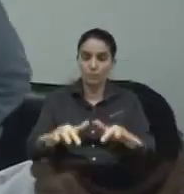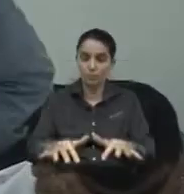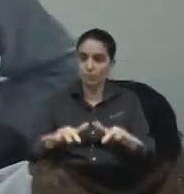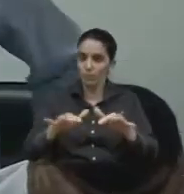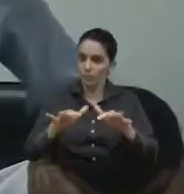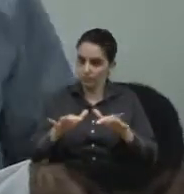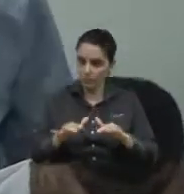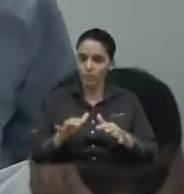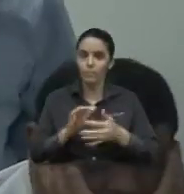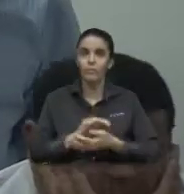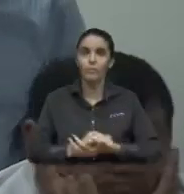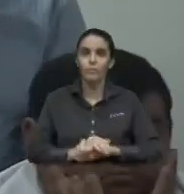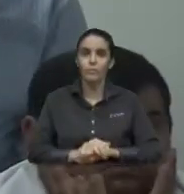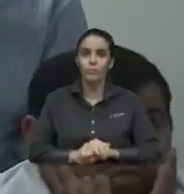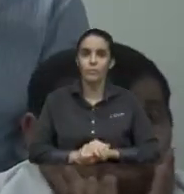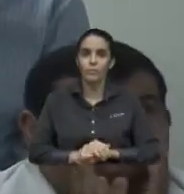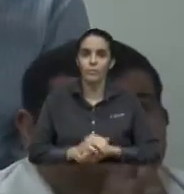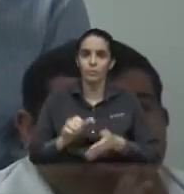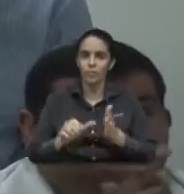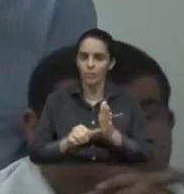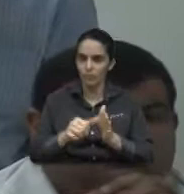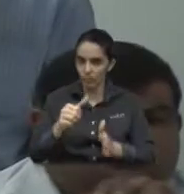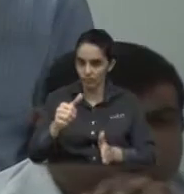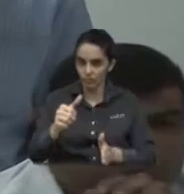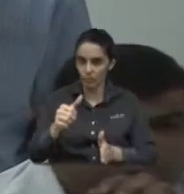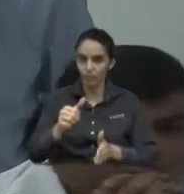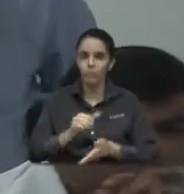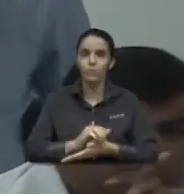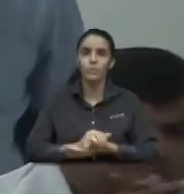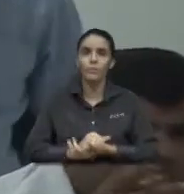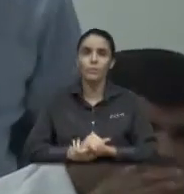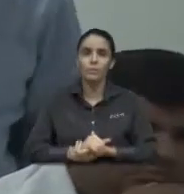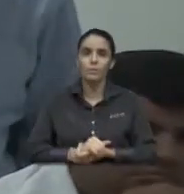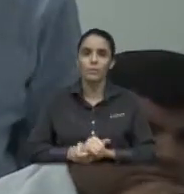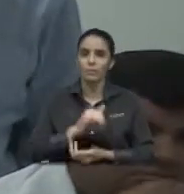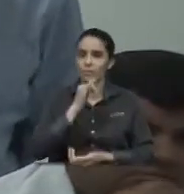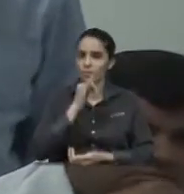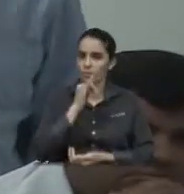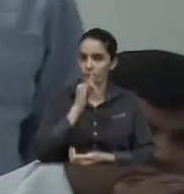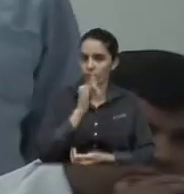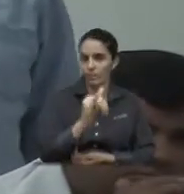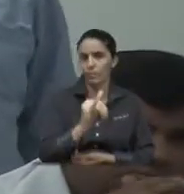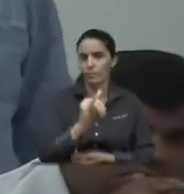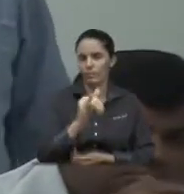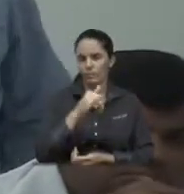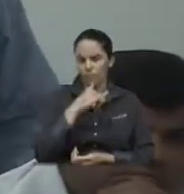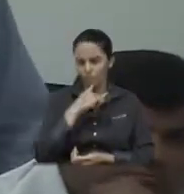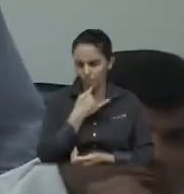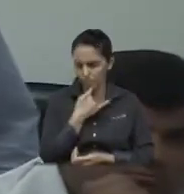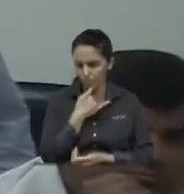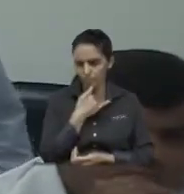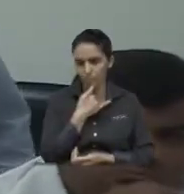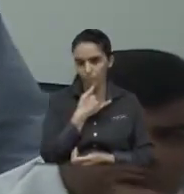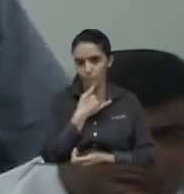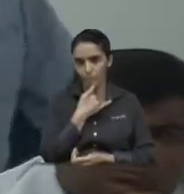em primeiro lugar, quero dizer que é muito triste